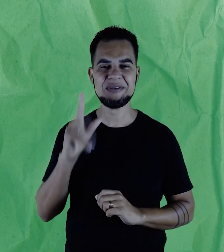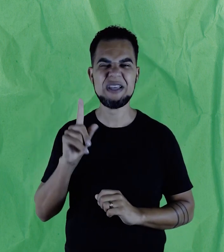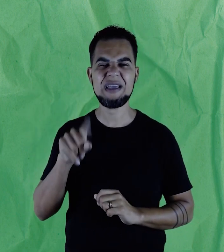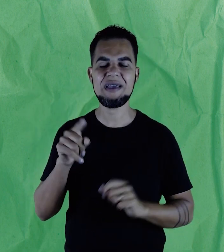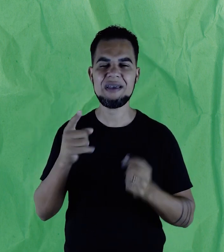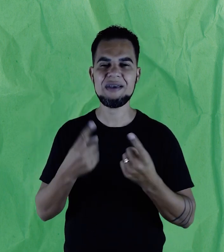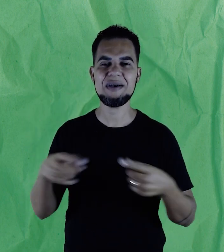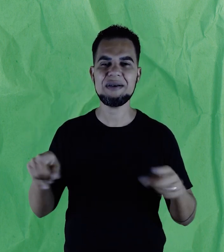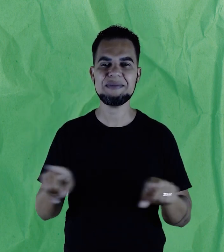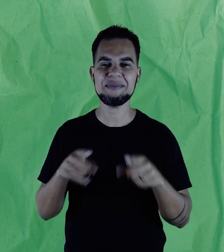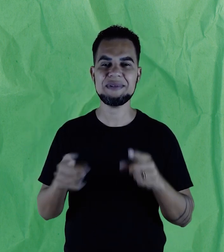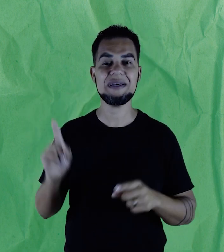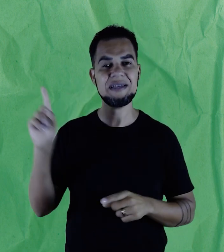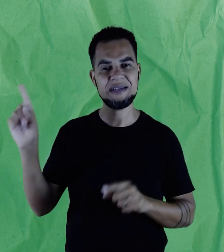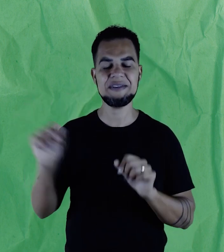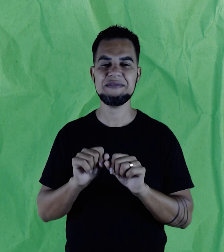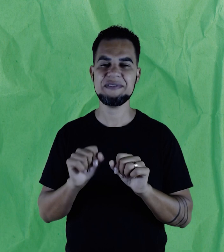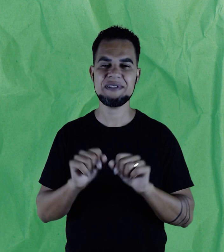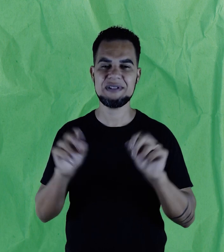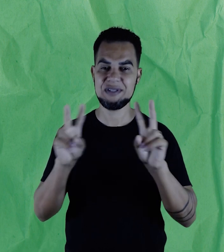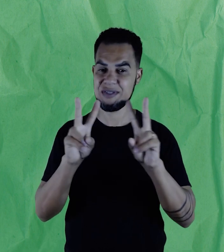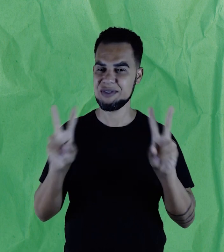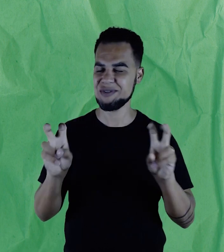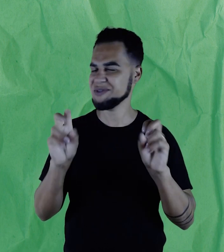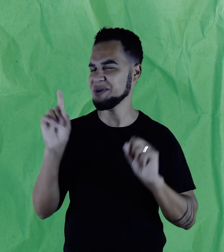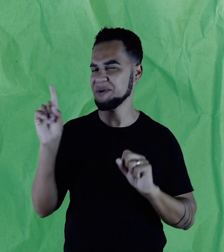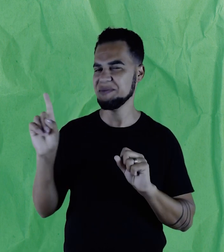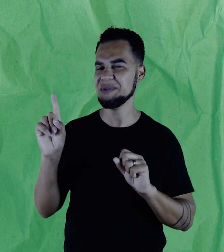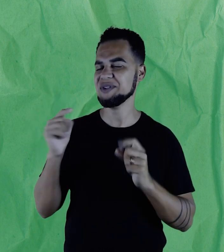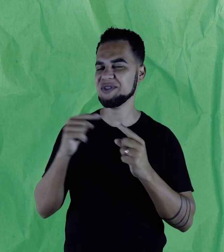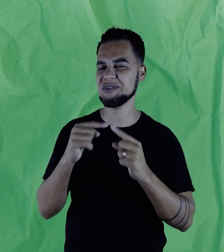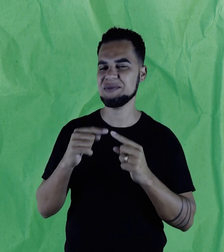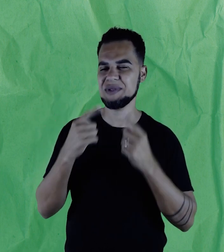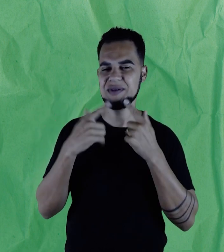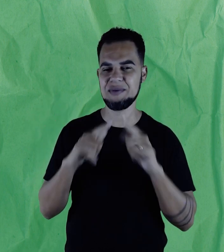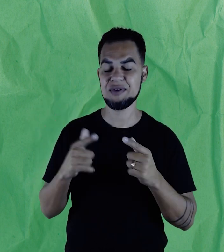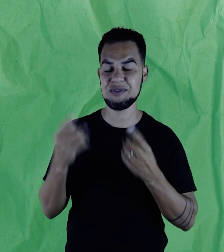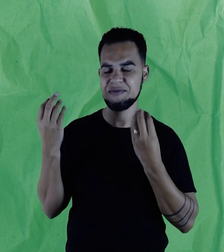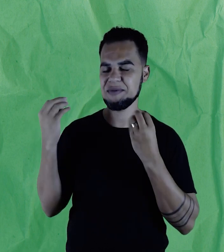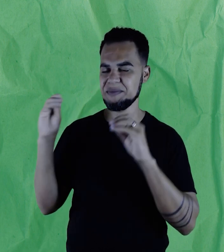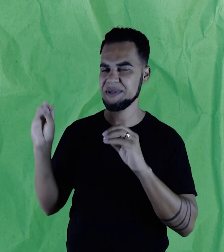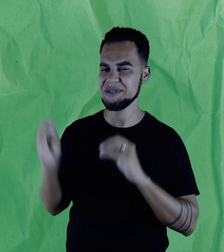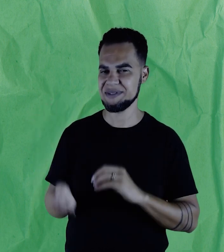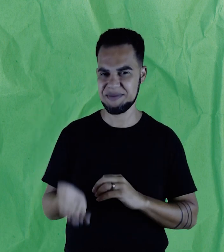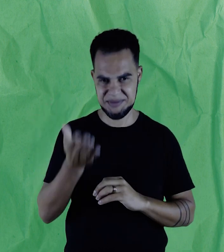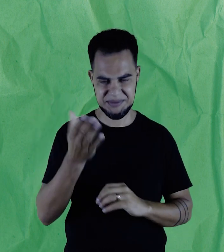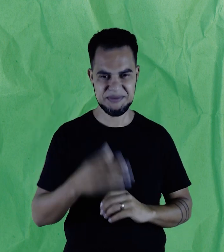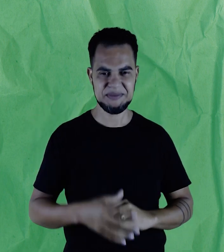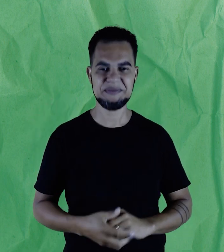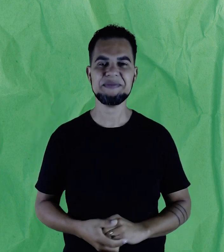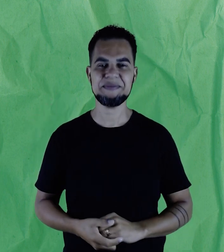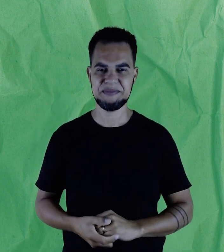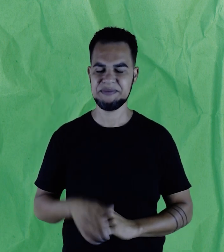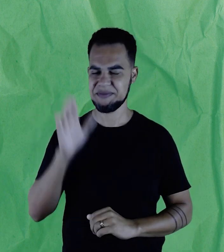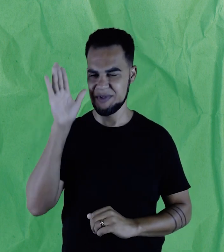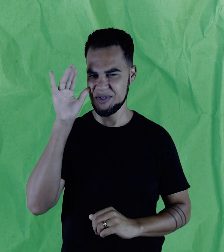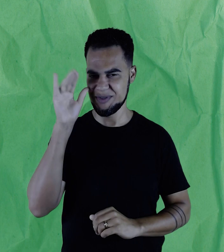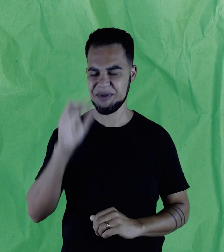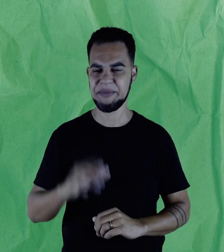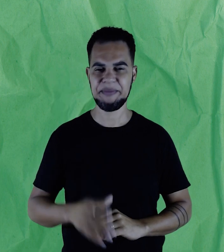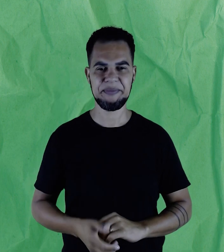uma música que eles fizeram sobre figuras de linguagem. Eu achei muito bacana e eu vou passar para vocês, tá bom? Então, aumenta o